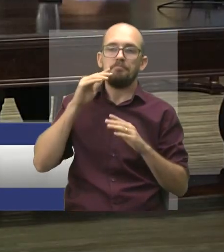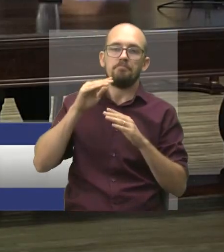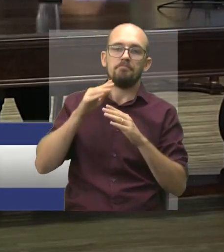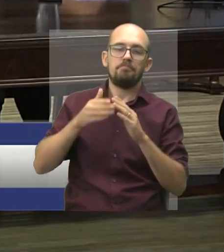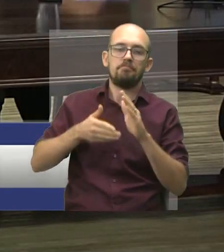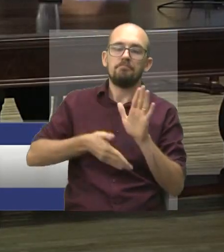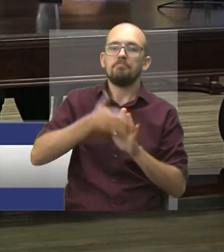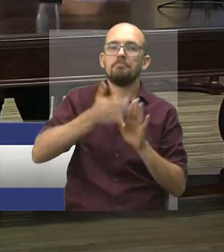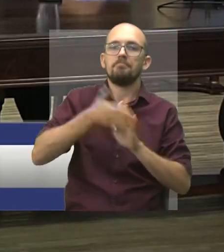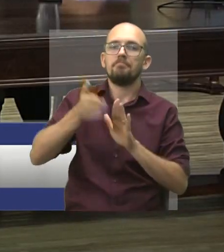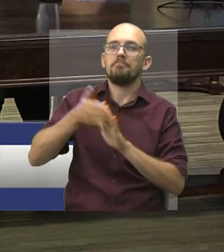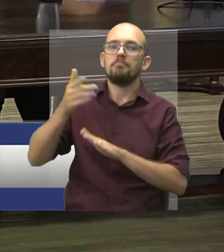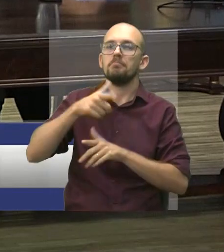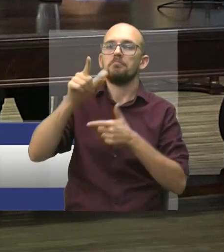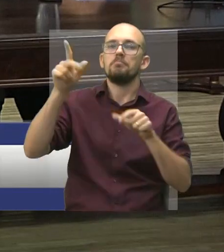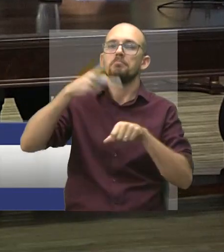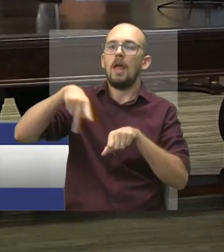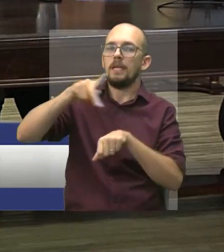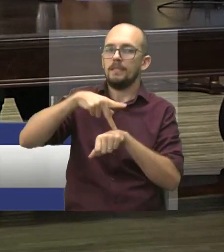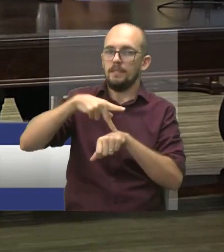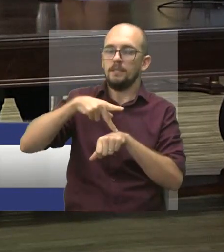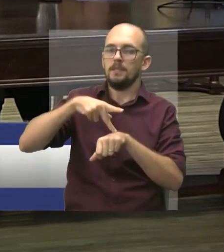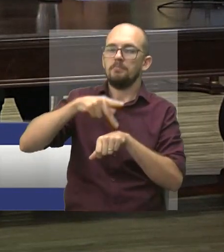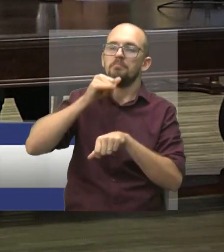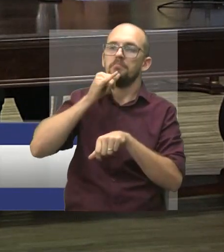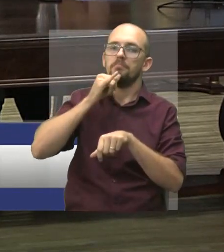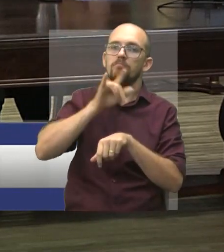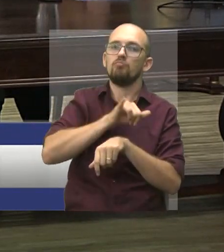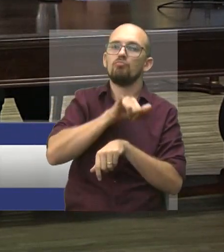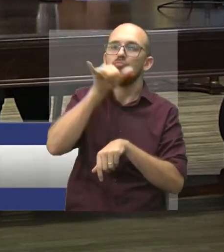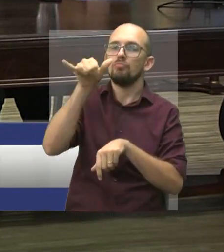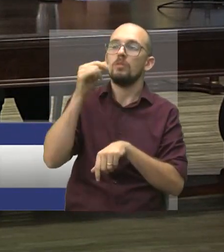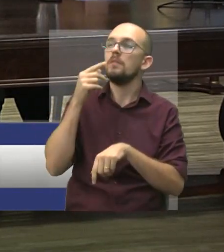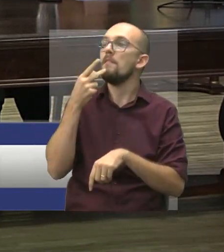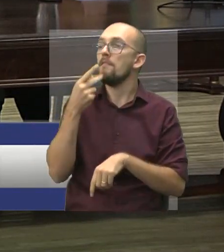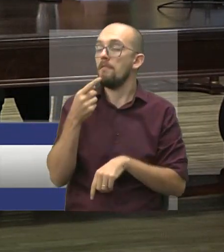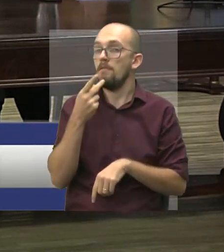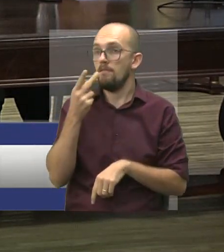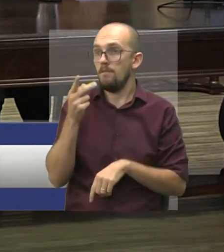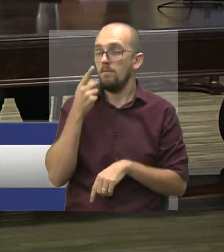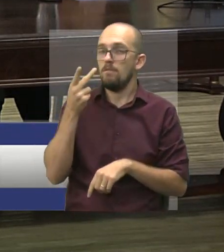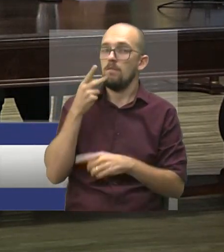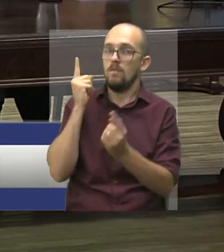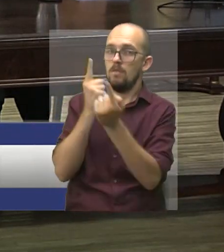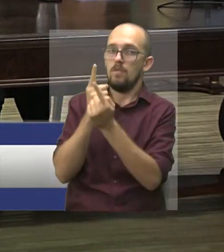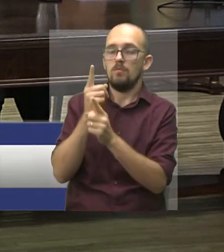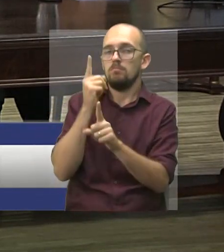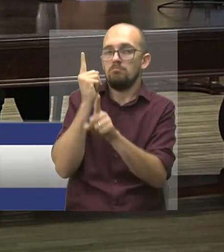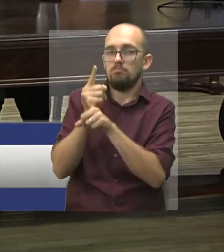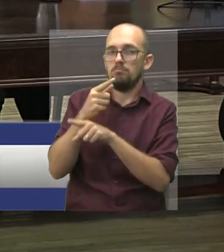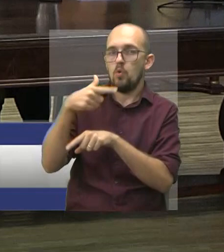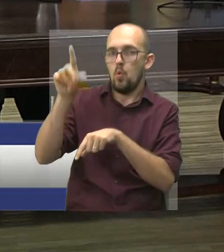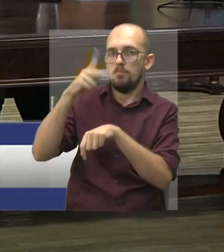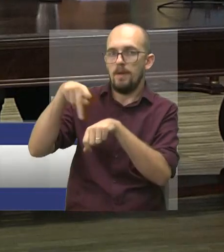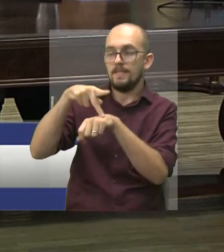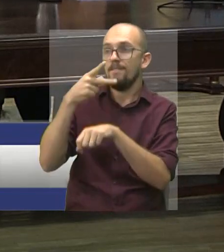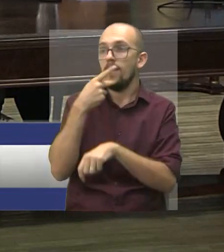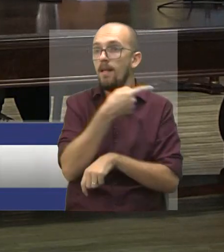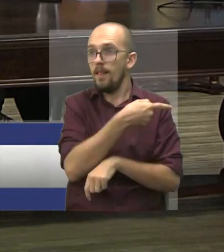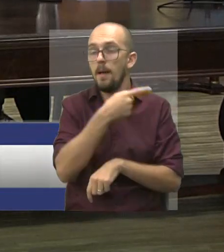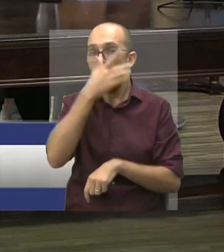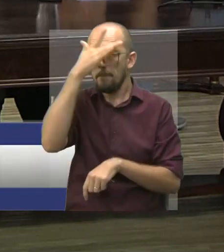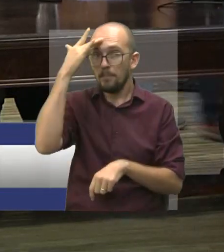país, e falar que um aposentado do serviço público ainda contribui para a